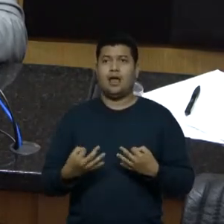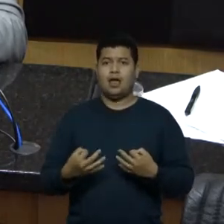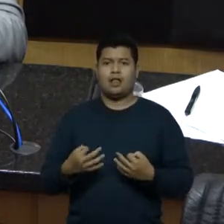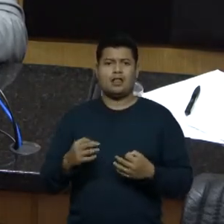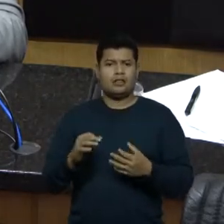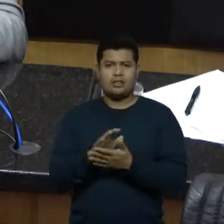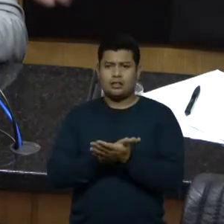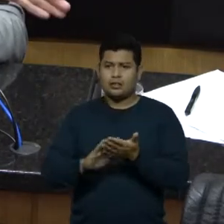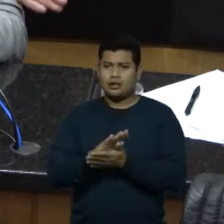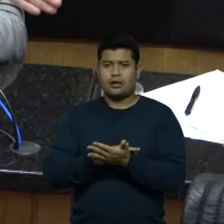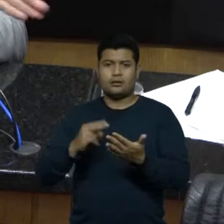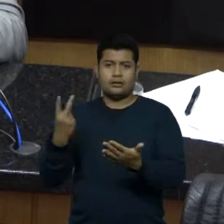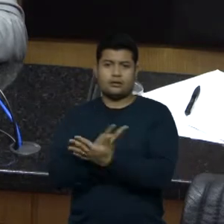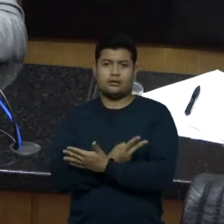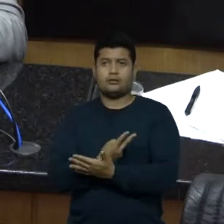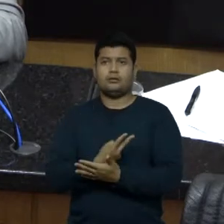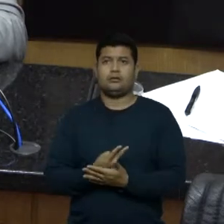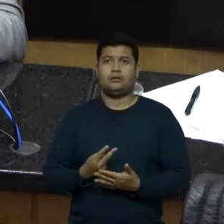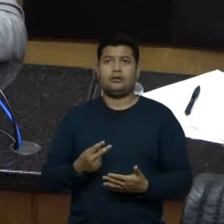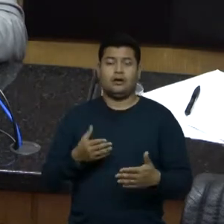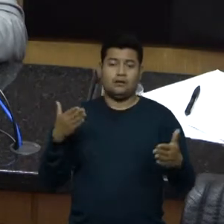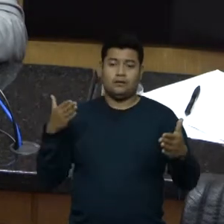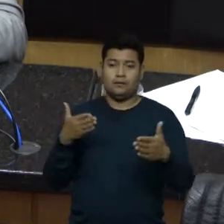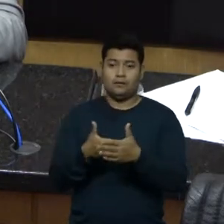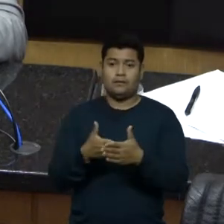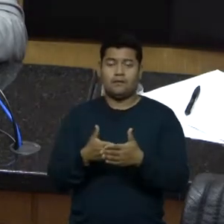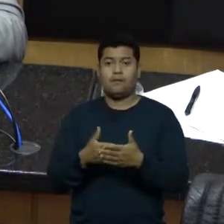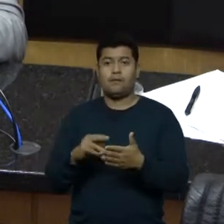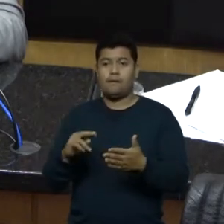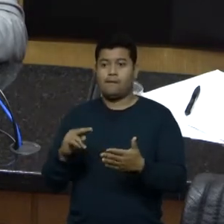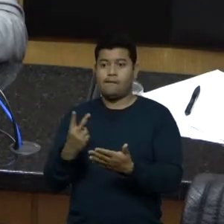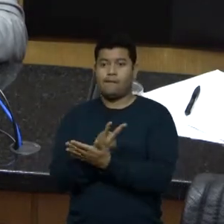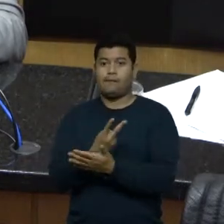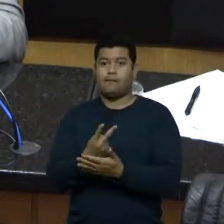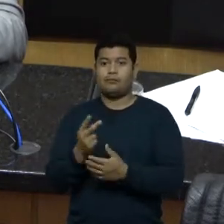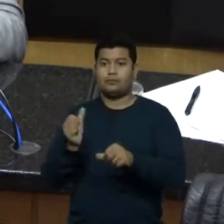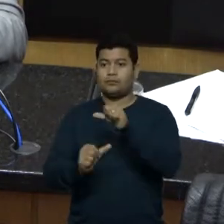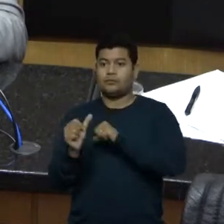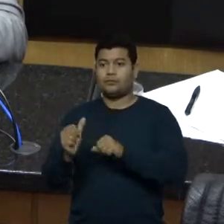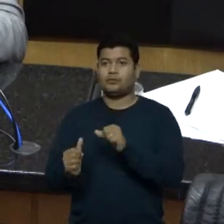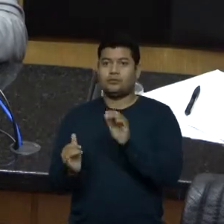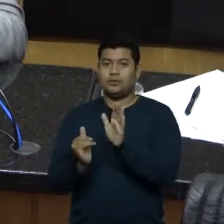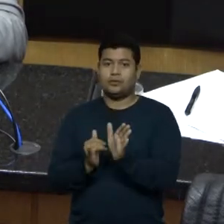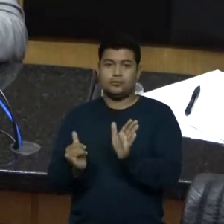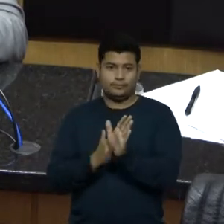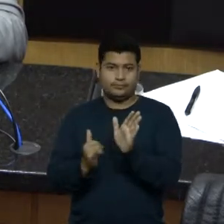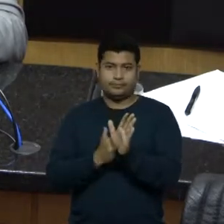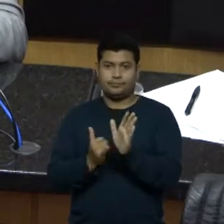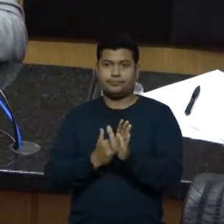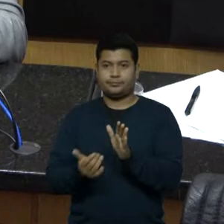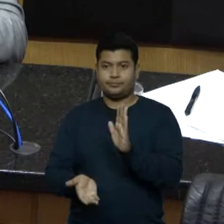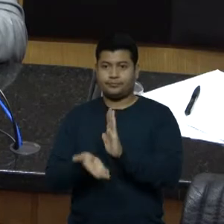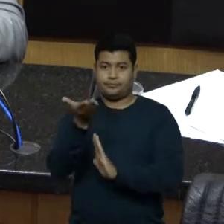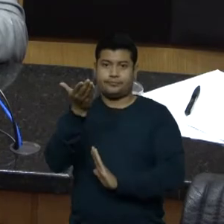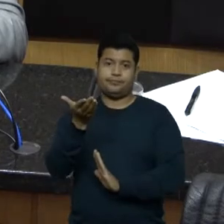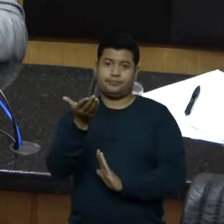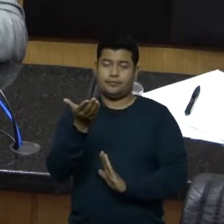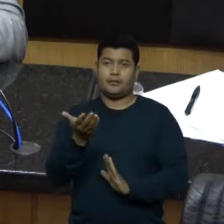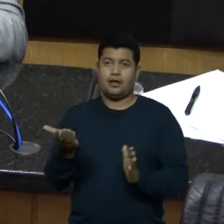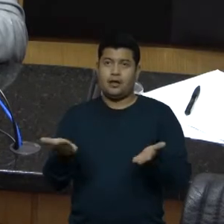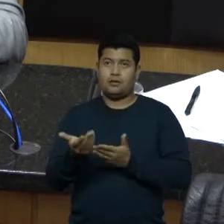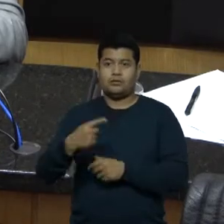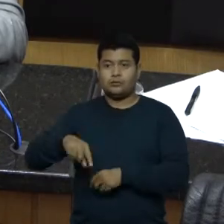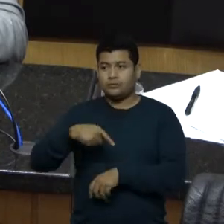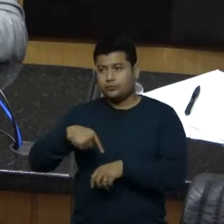nada de errado o erro do veto alterou a carga tributária então nós fomos lá como fizemos nos outros casos e fomos